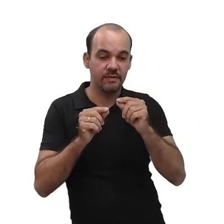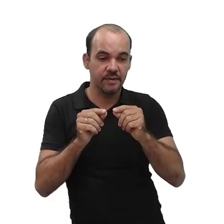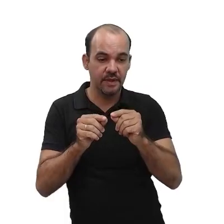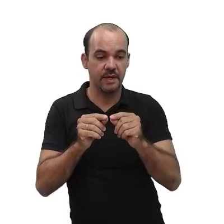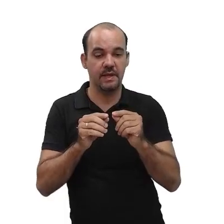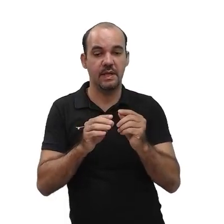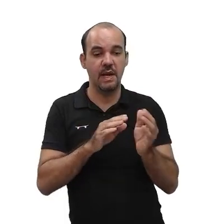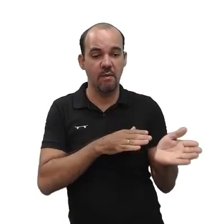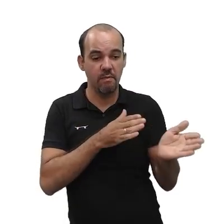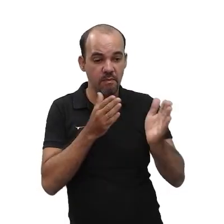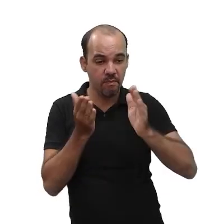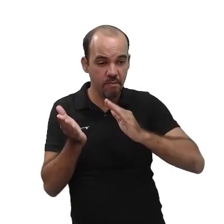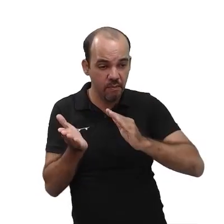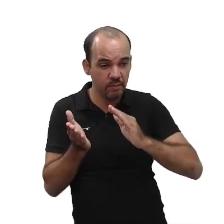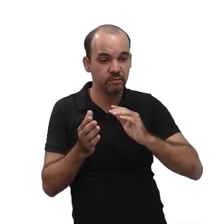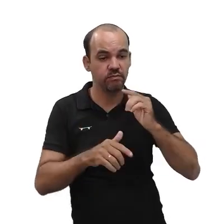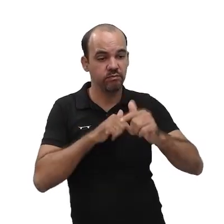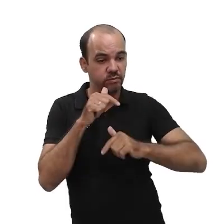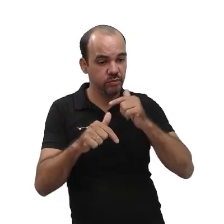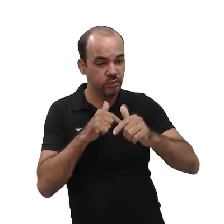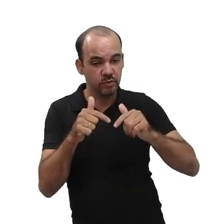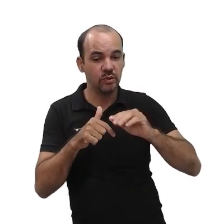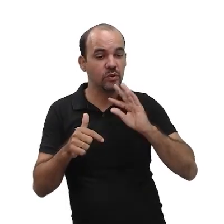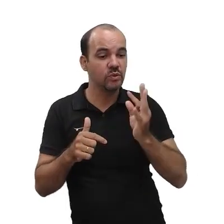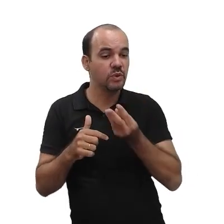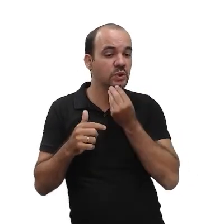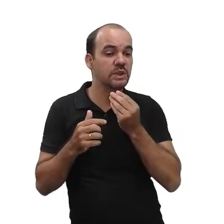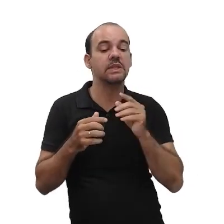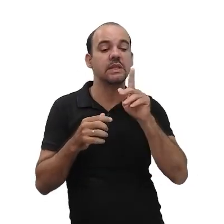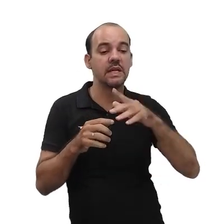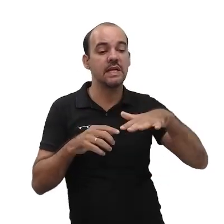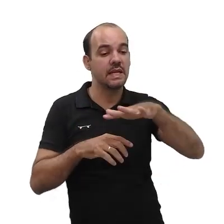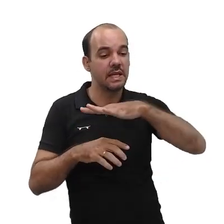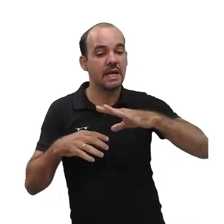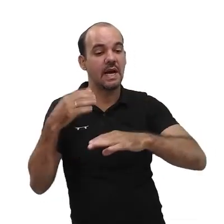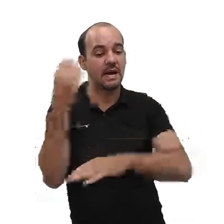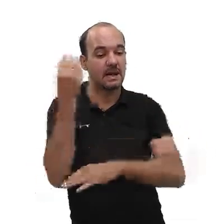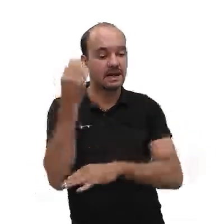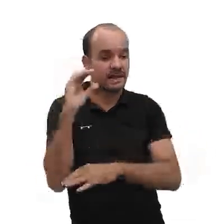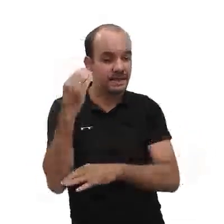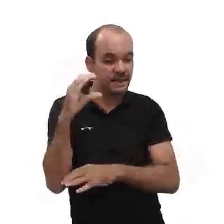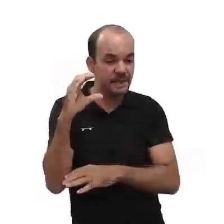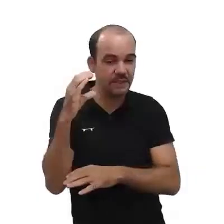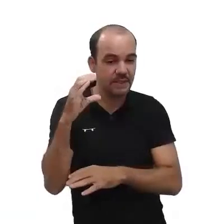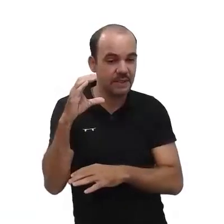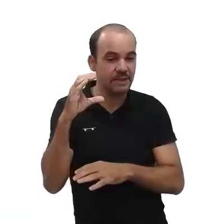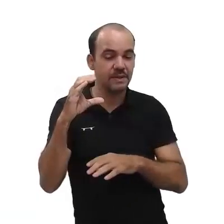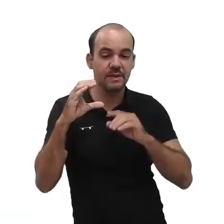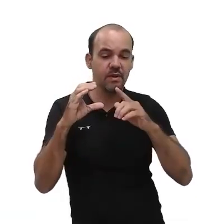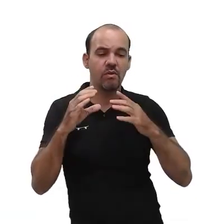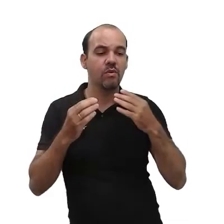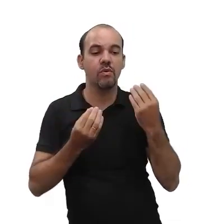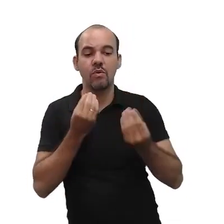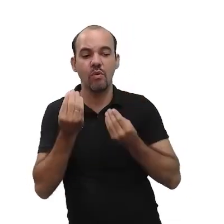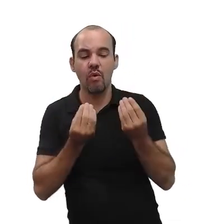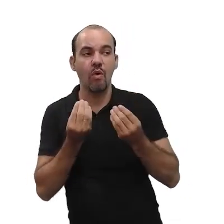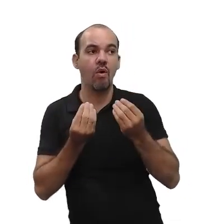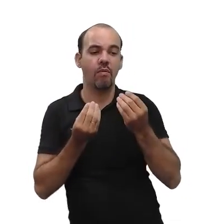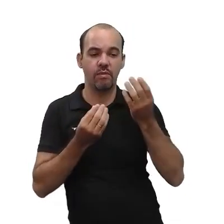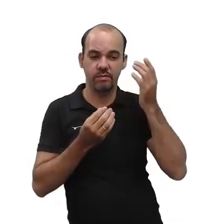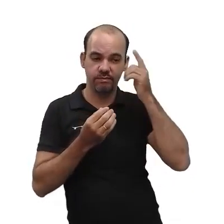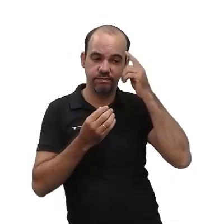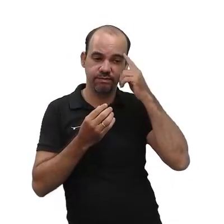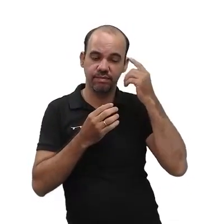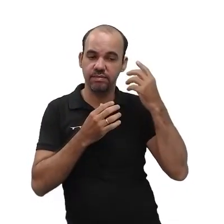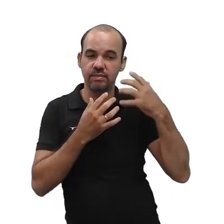do conhecimento, ou seja, a ciência, né? Então, pensando como isso poderia ser feito de uma forma de tirar